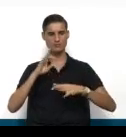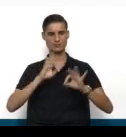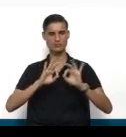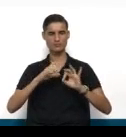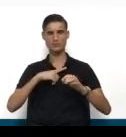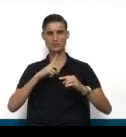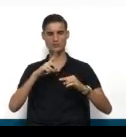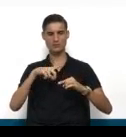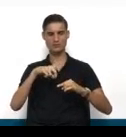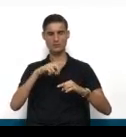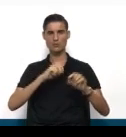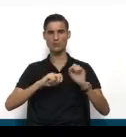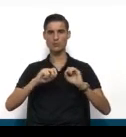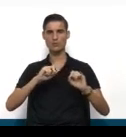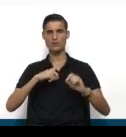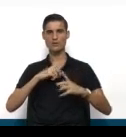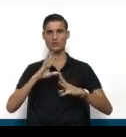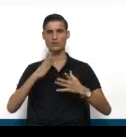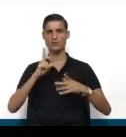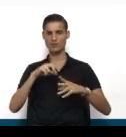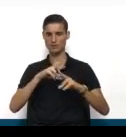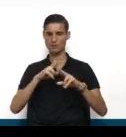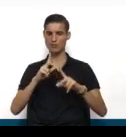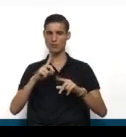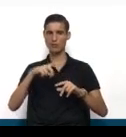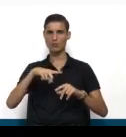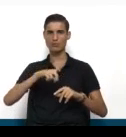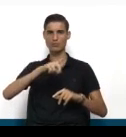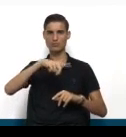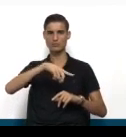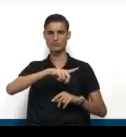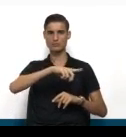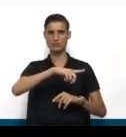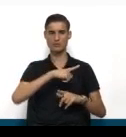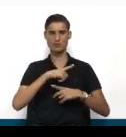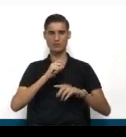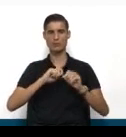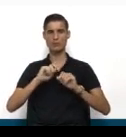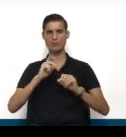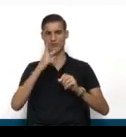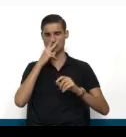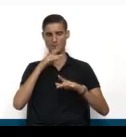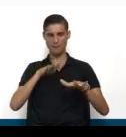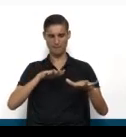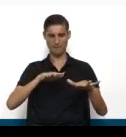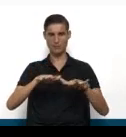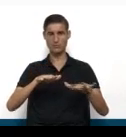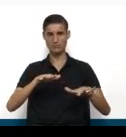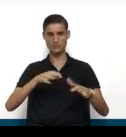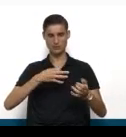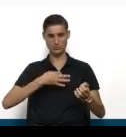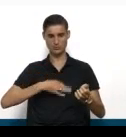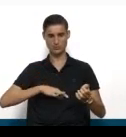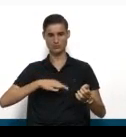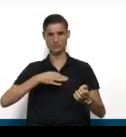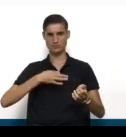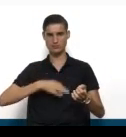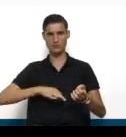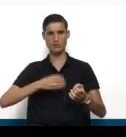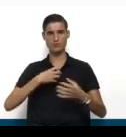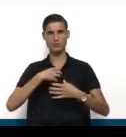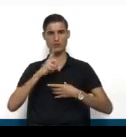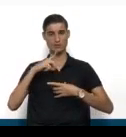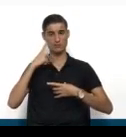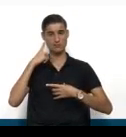temos o quê? Que eles têm movimentos ondulatórios, ou seja, o movimento da corda do violão, ou seja, o som